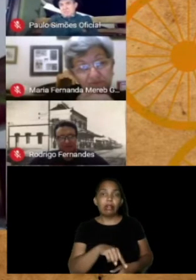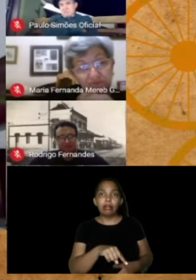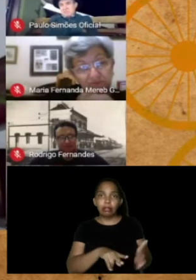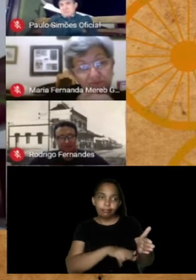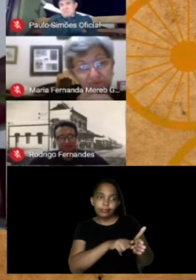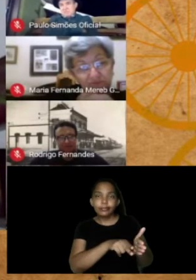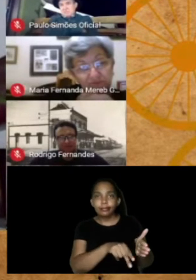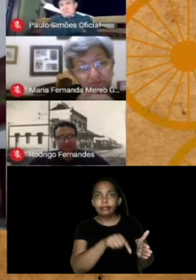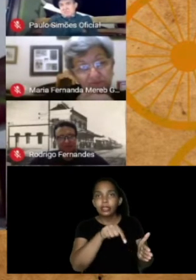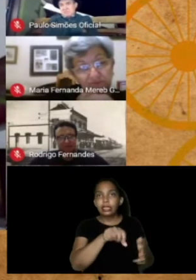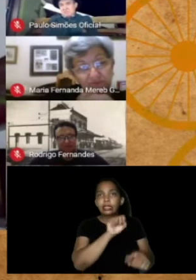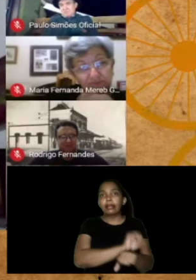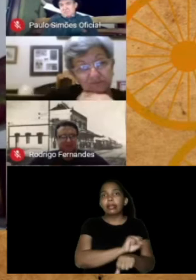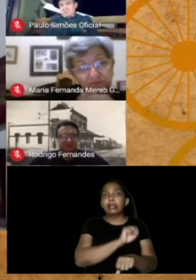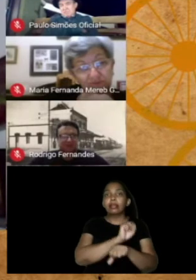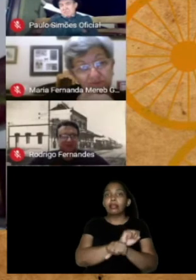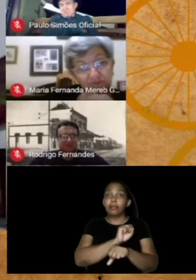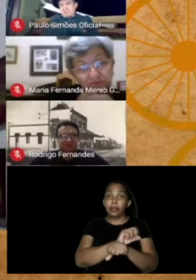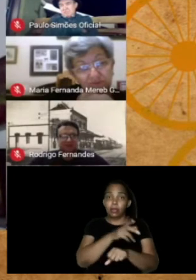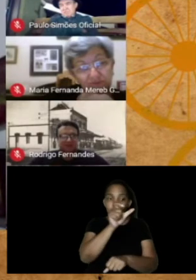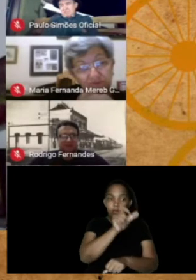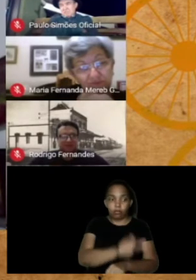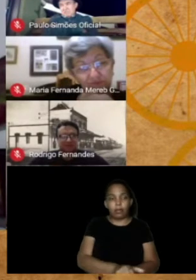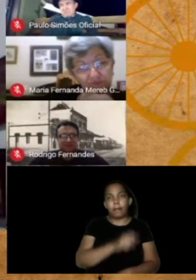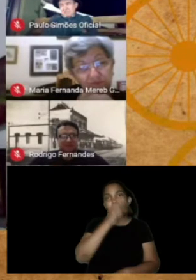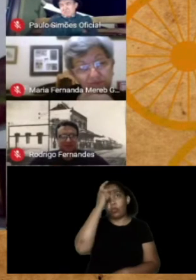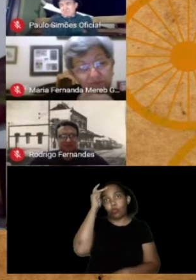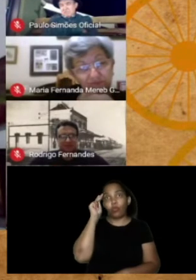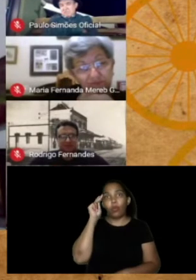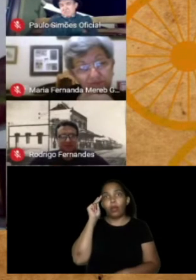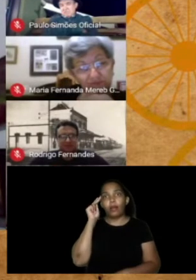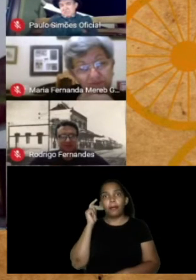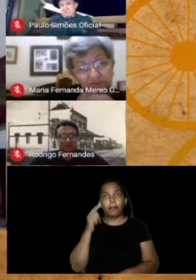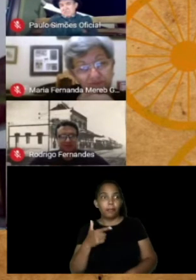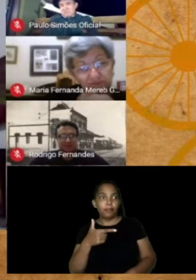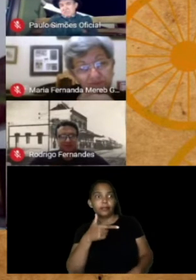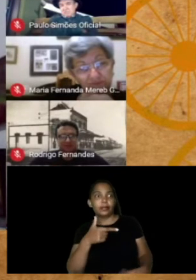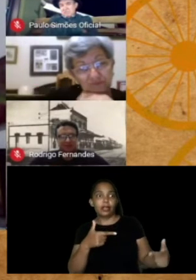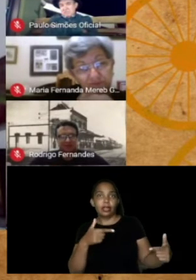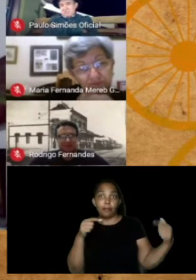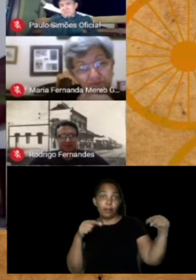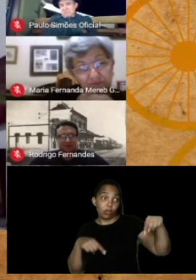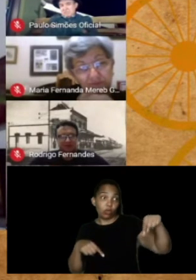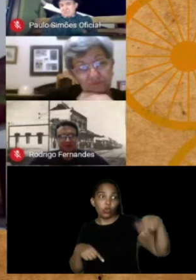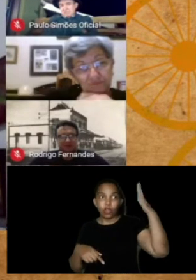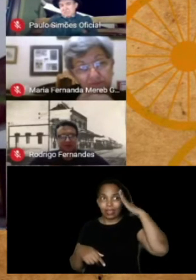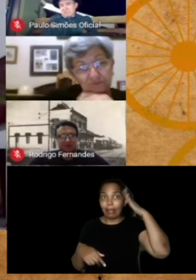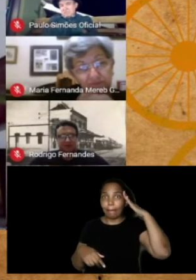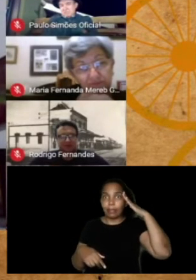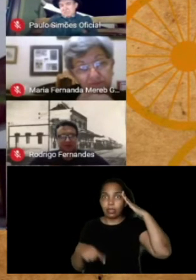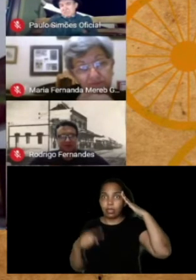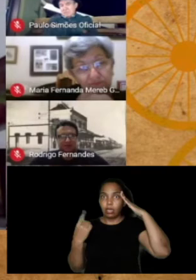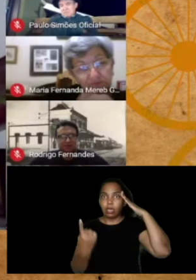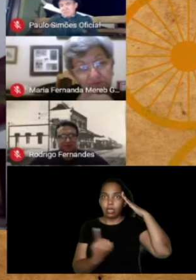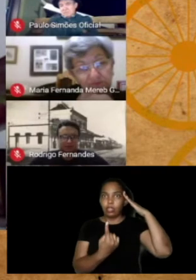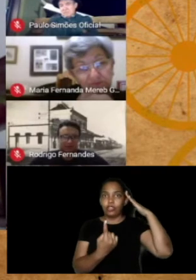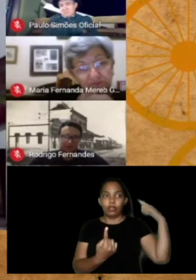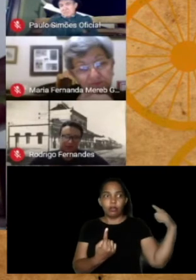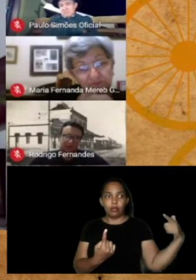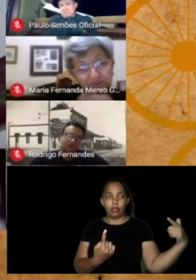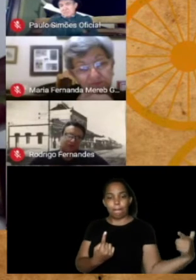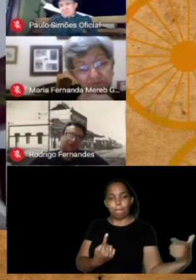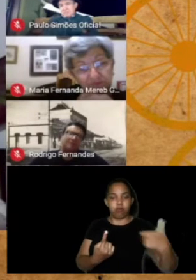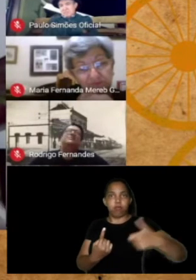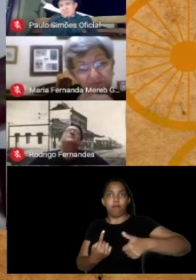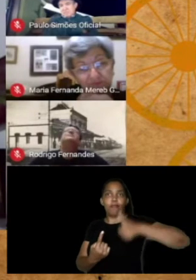estação, que ele estava esperando ele estava esperando alguém, mataram, essa pessoa que matou ele já sabia que ele ia estar lá naquele momento, aí ele